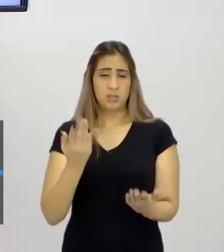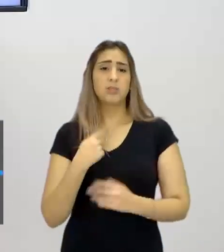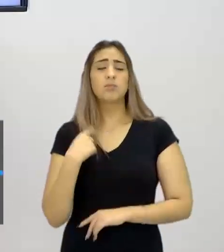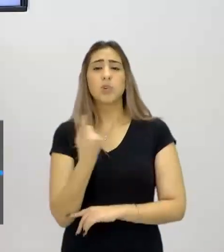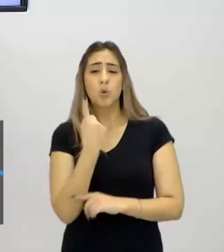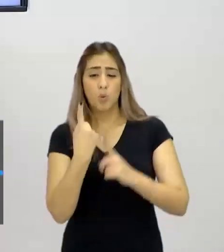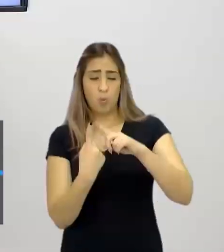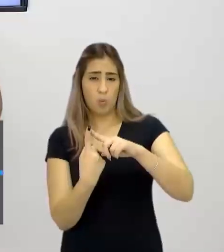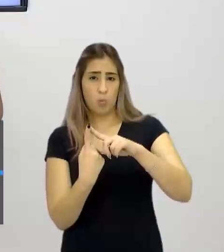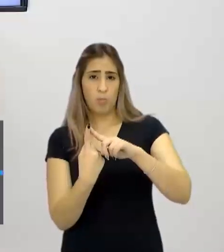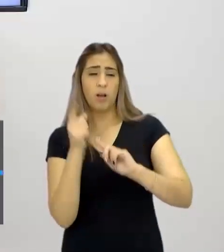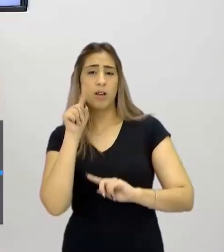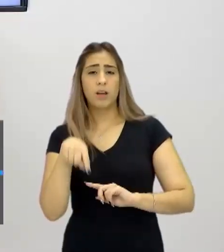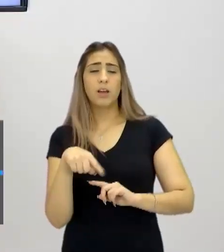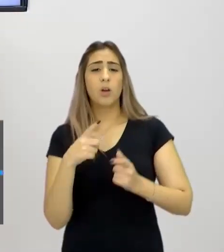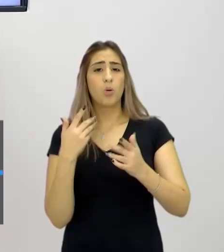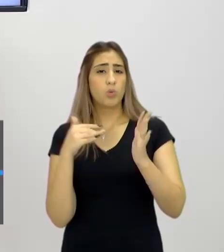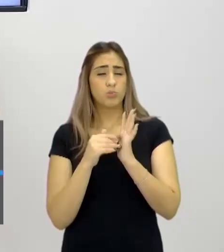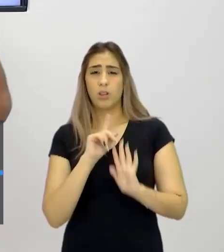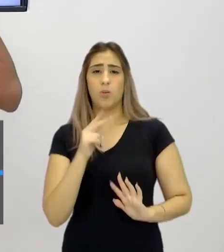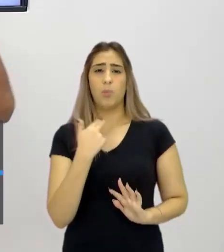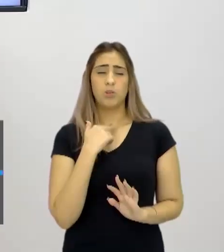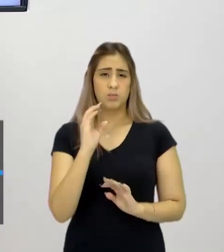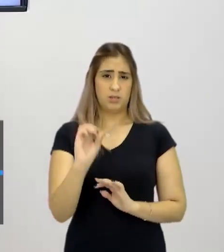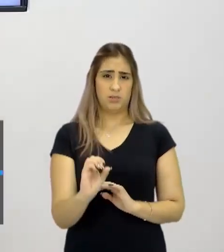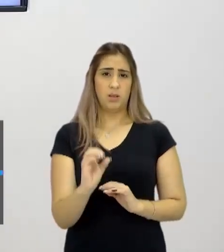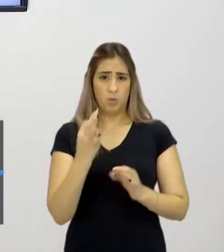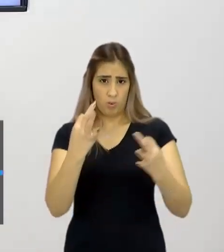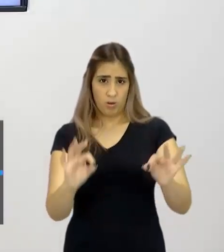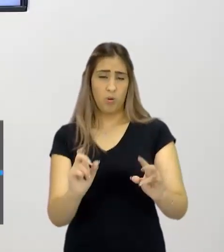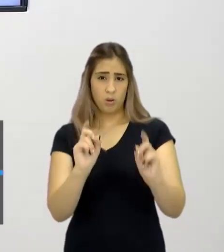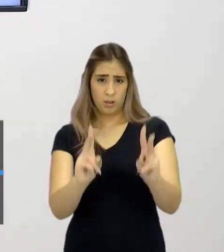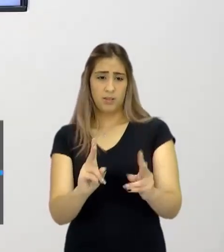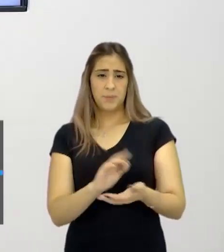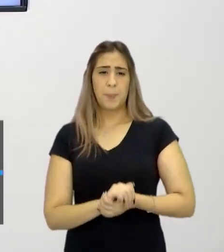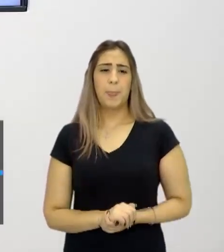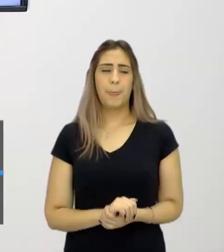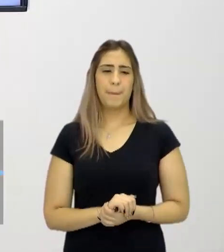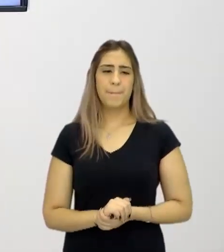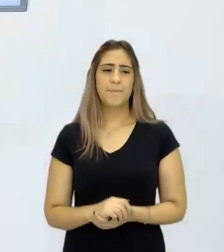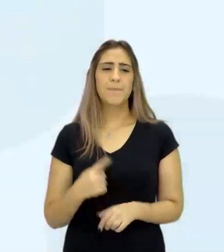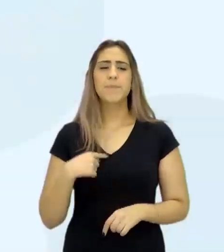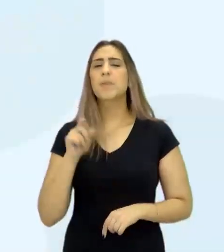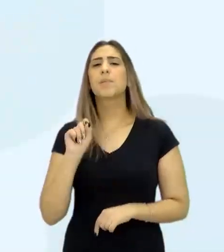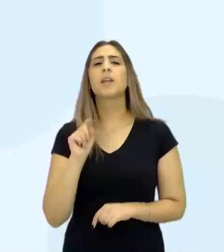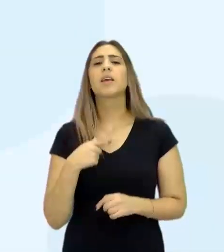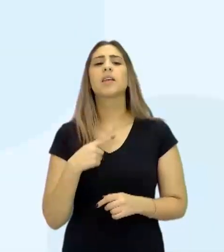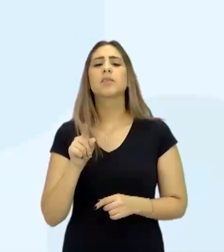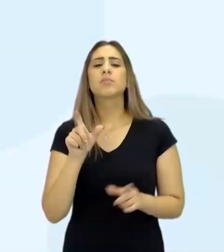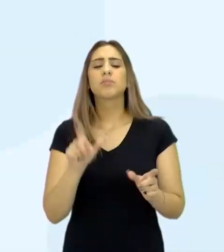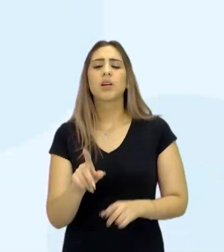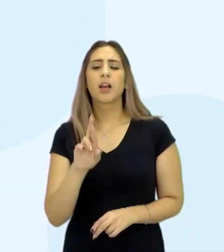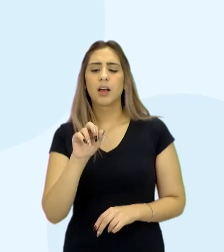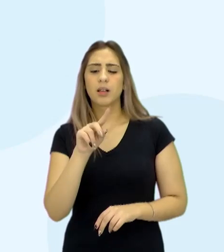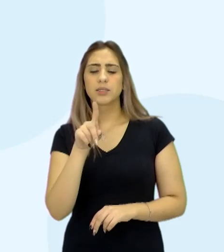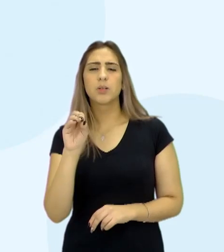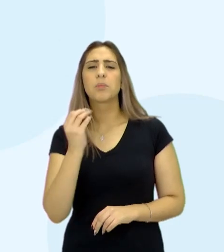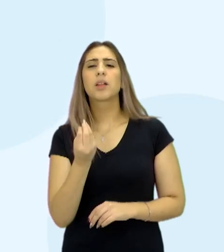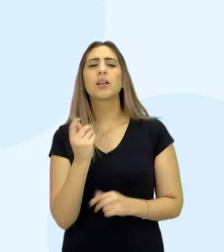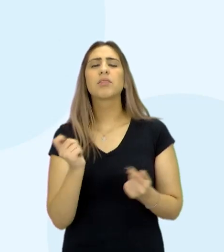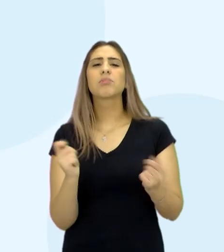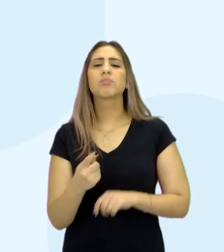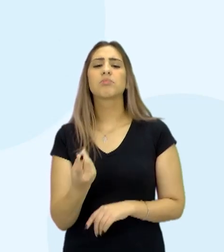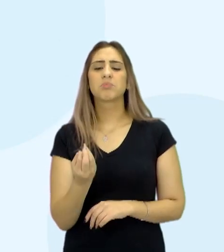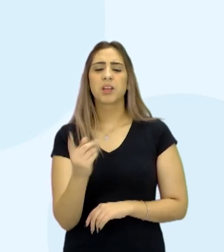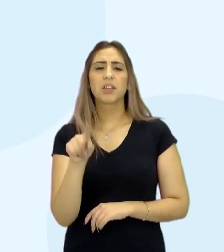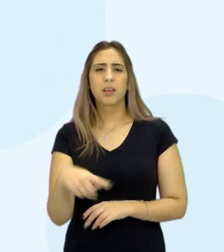delas, a última que a gente falar, não pode ser zero, tá certo? Então, para que serve uma razão? Você tem ideia para que